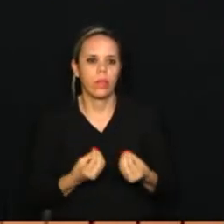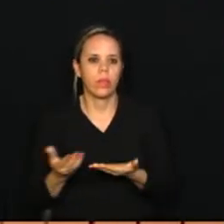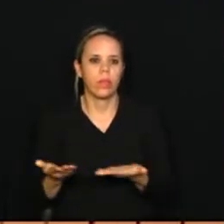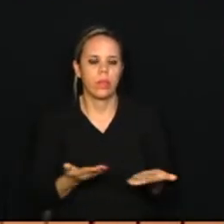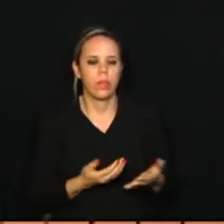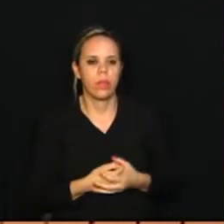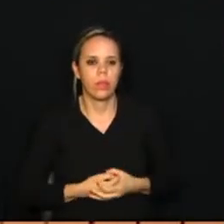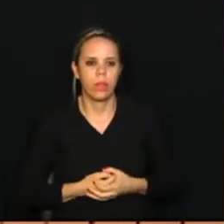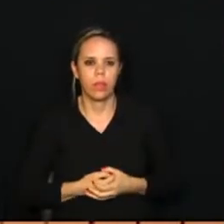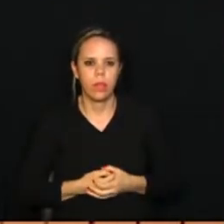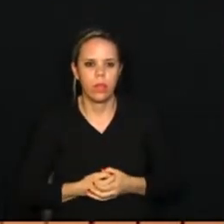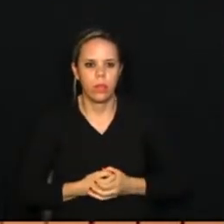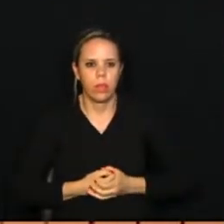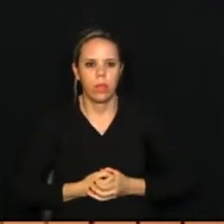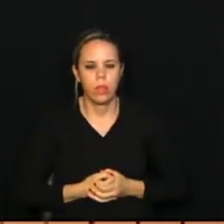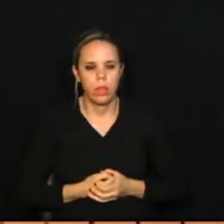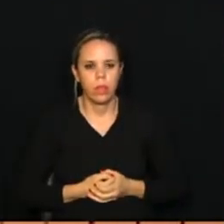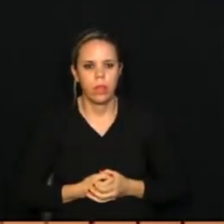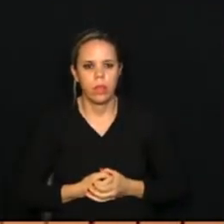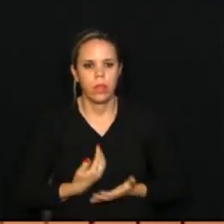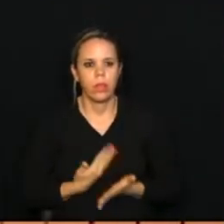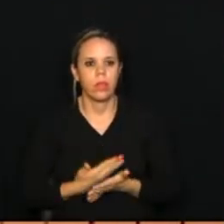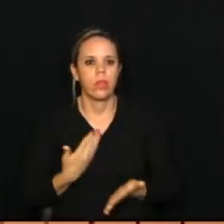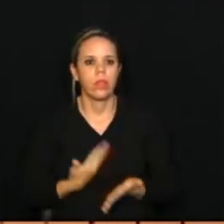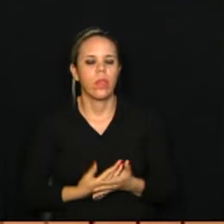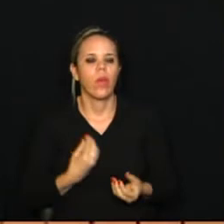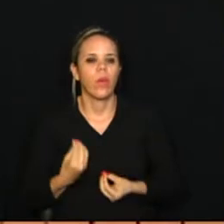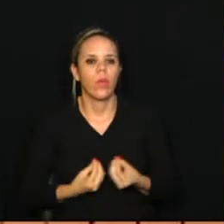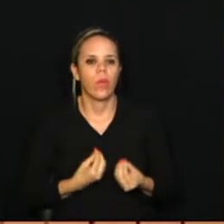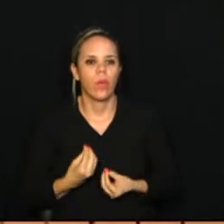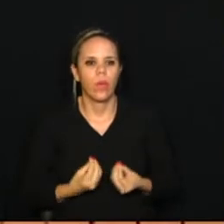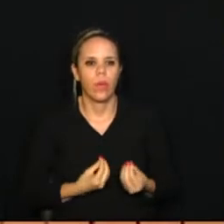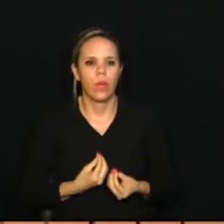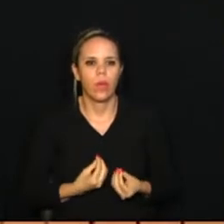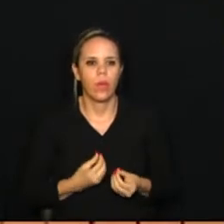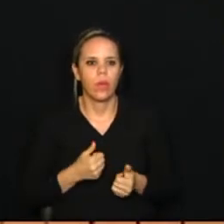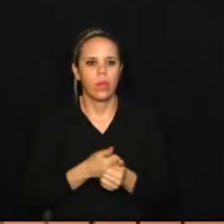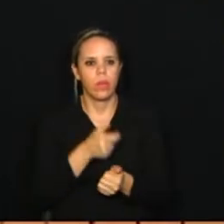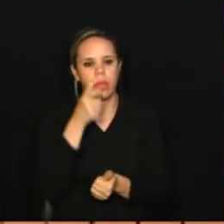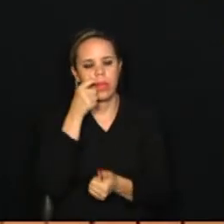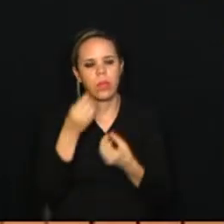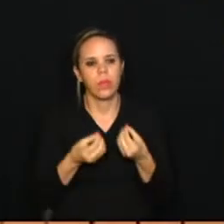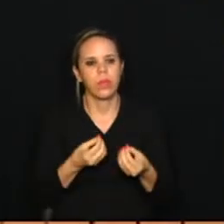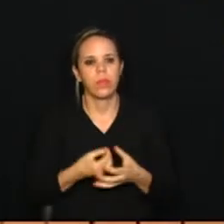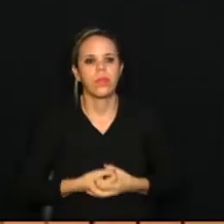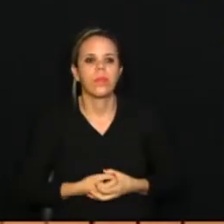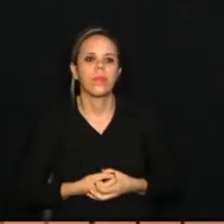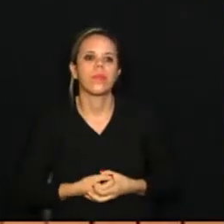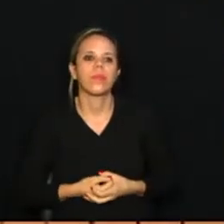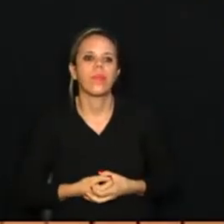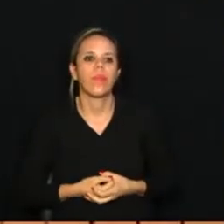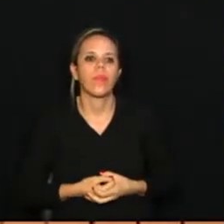recebendo as aulas, como é que elas estão sendo acompanhadas, né?